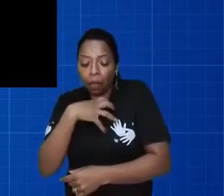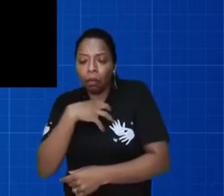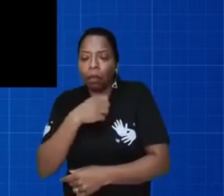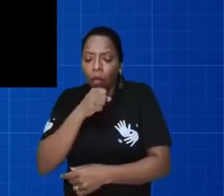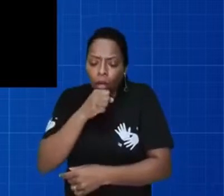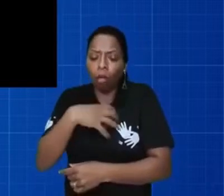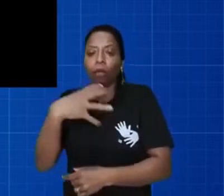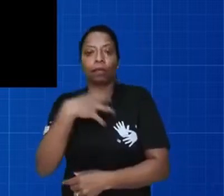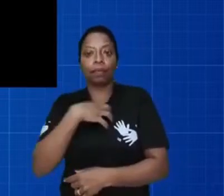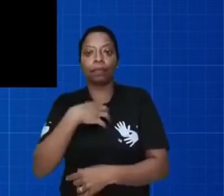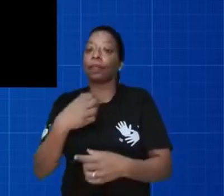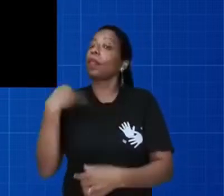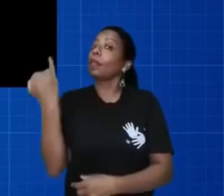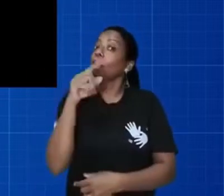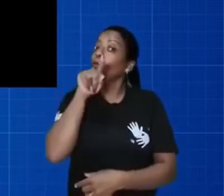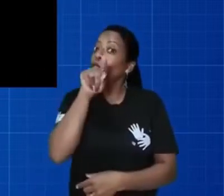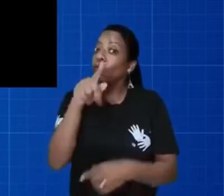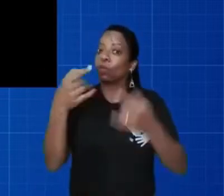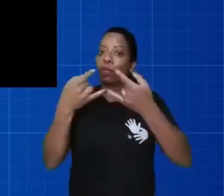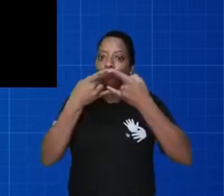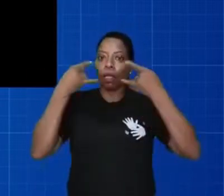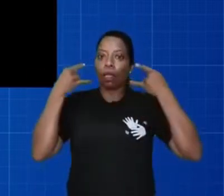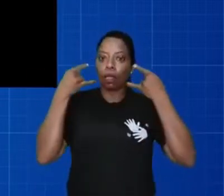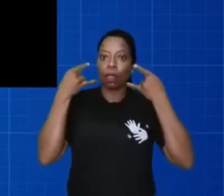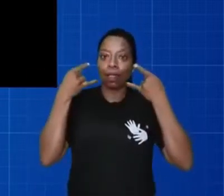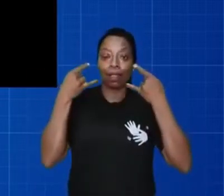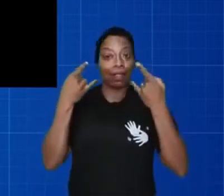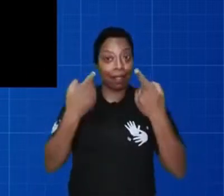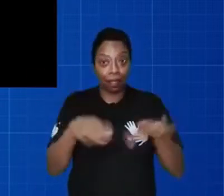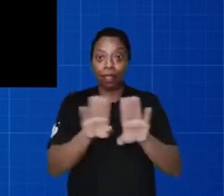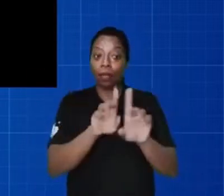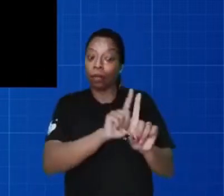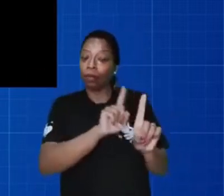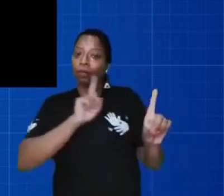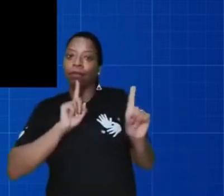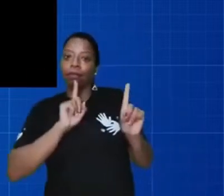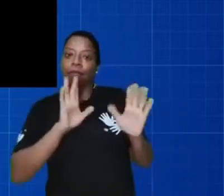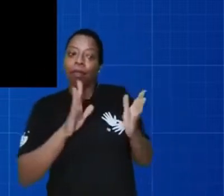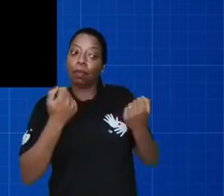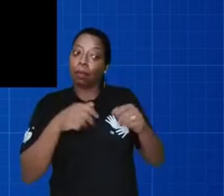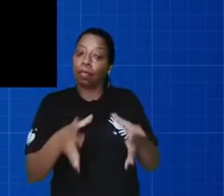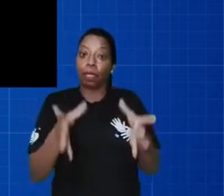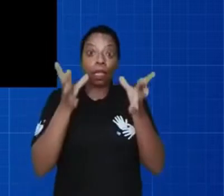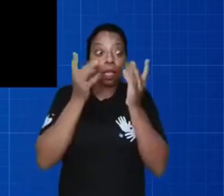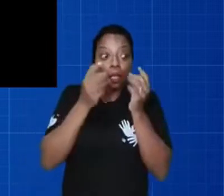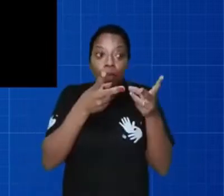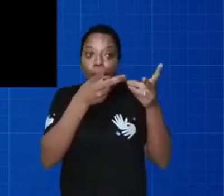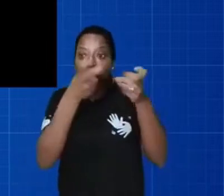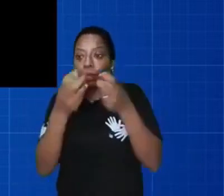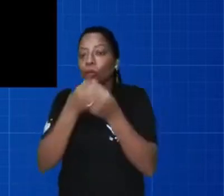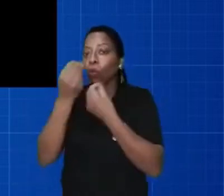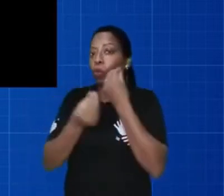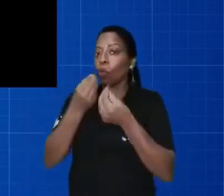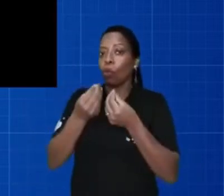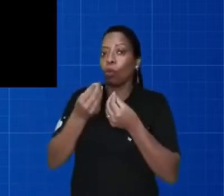chama, de manter realmente o uso da máscara, manter o distanciamento e aumentar a atenção, né, de realmente ter